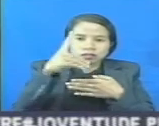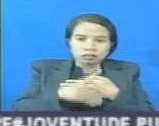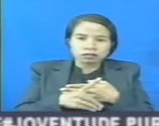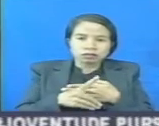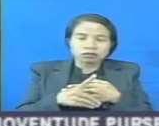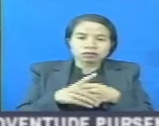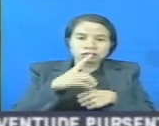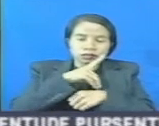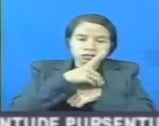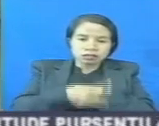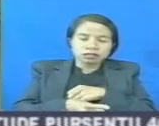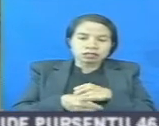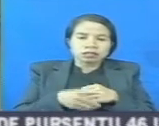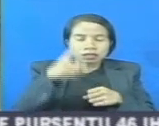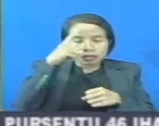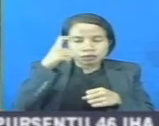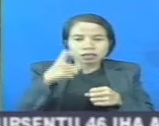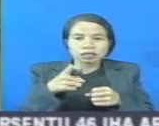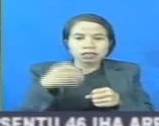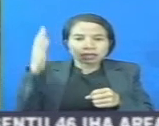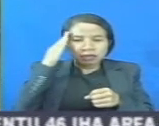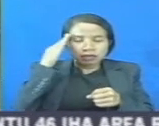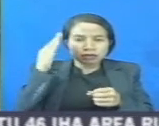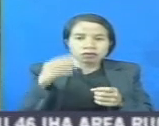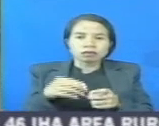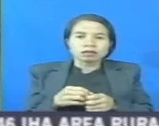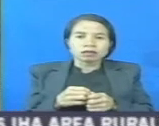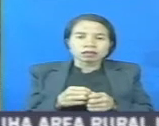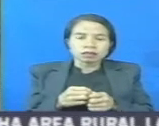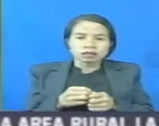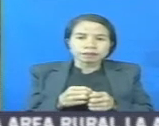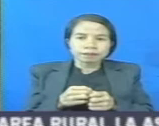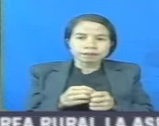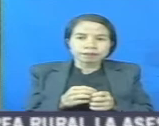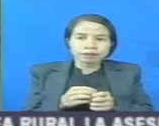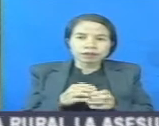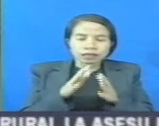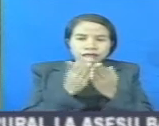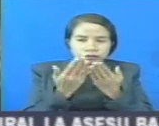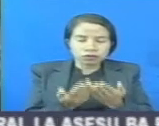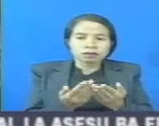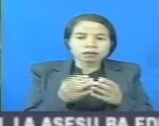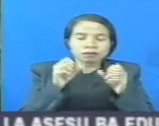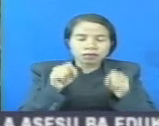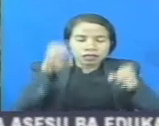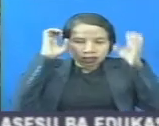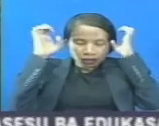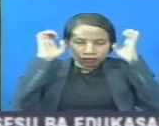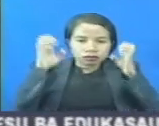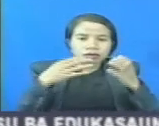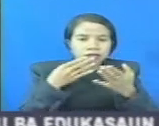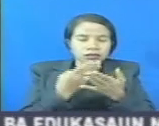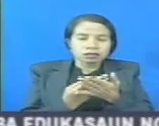mas risco para desastre. Também considera fermentação, Hanessa Matralan, Nebe Iha, Bela Educa, onde há seu